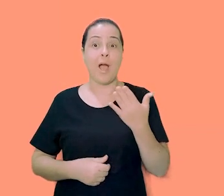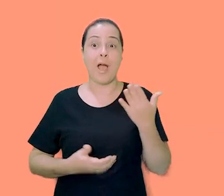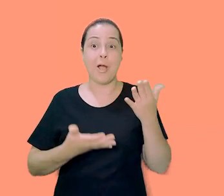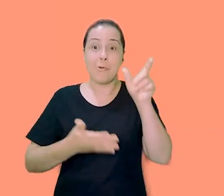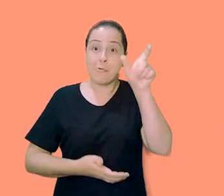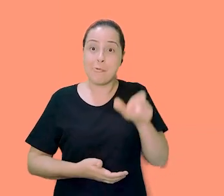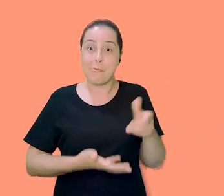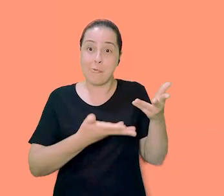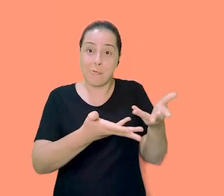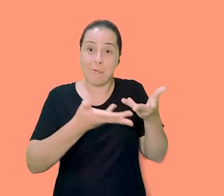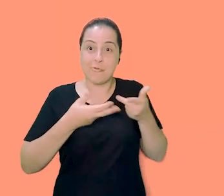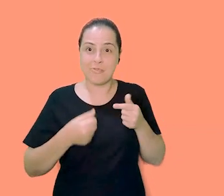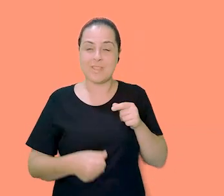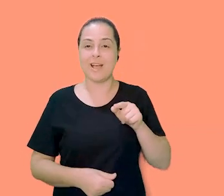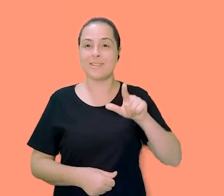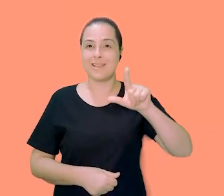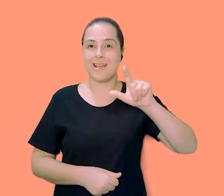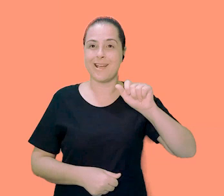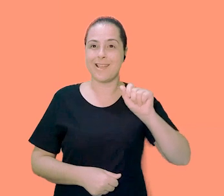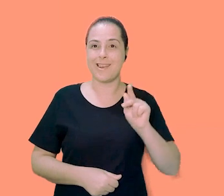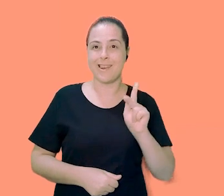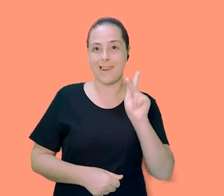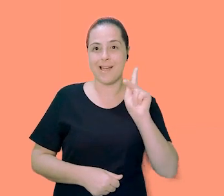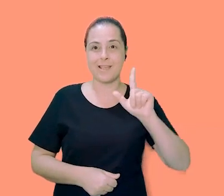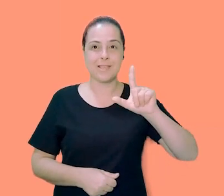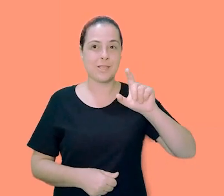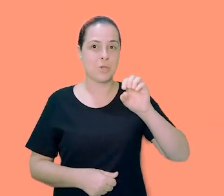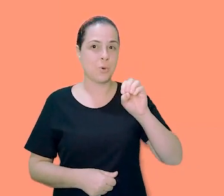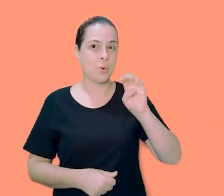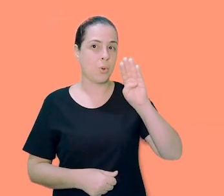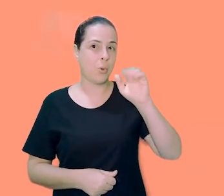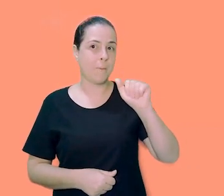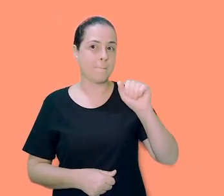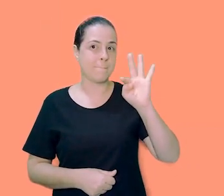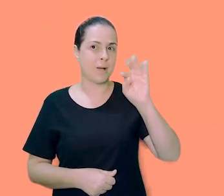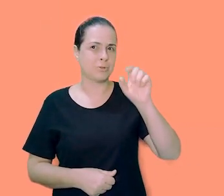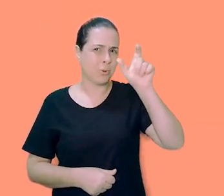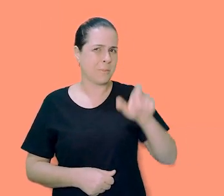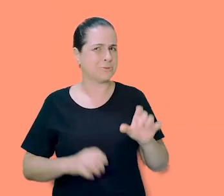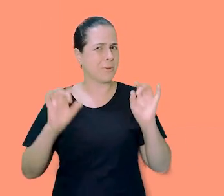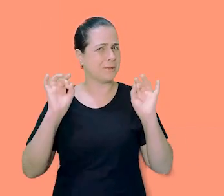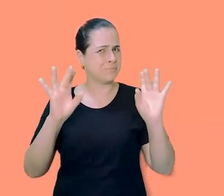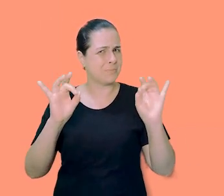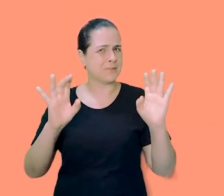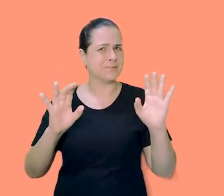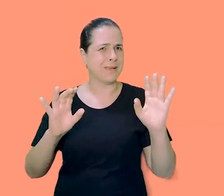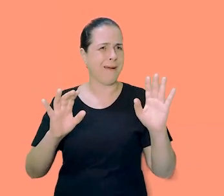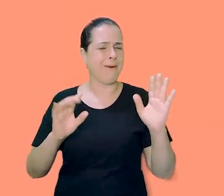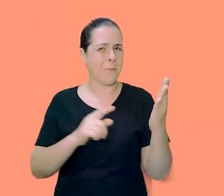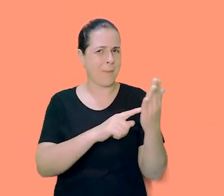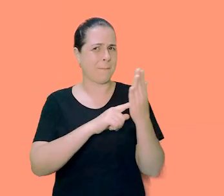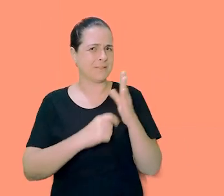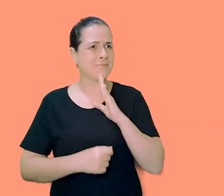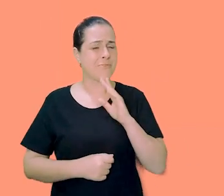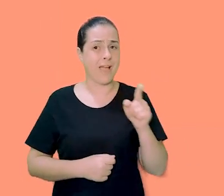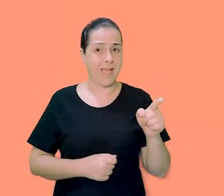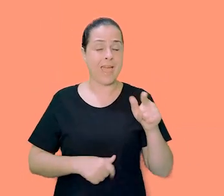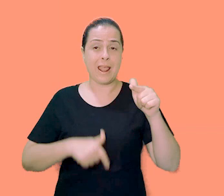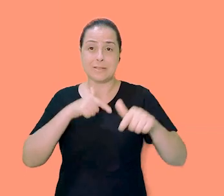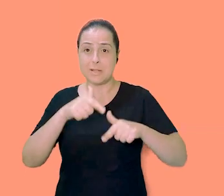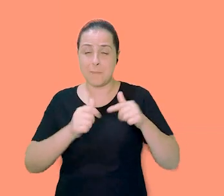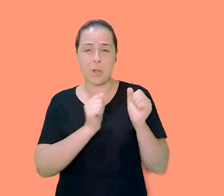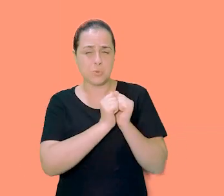Lac Lobato, uma pessoa muito especial que eu fui apresentada. Tem desenvolvido alguns trabalhos com a gente,